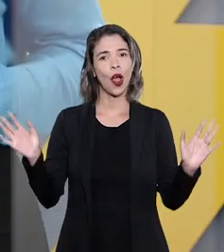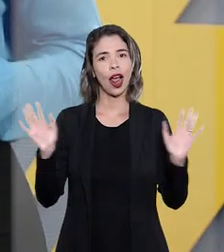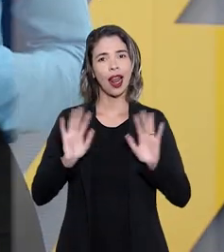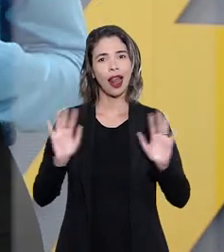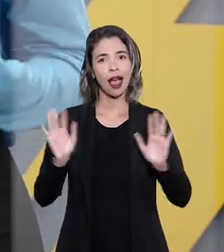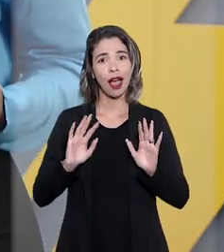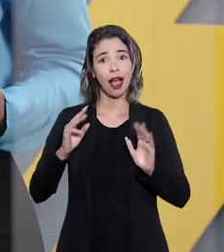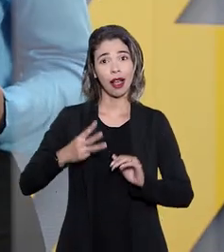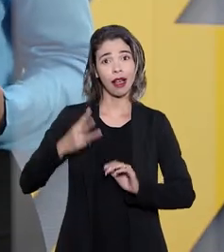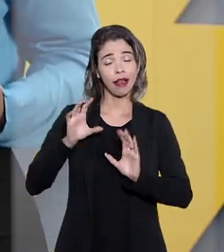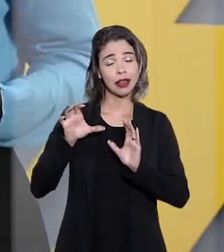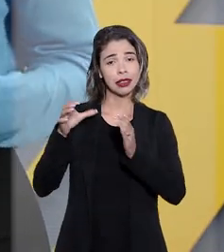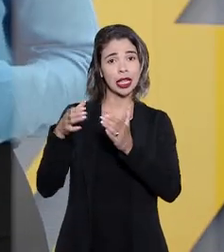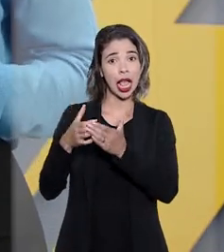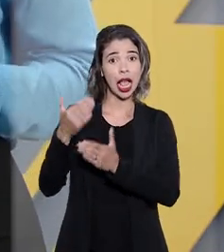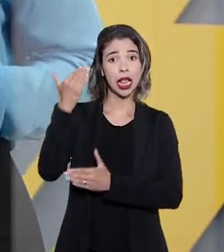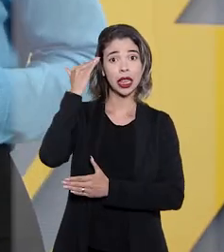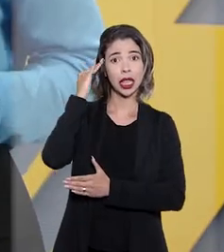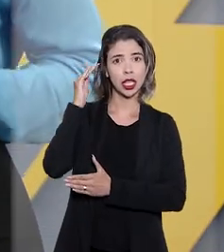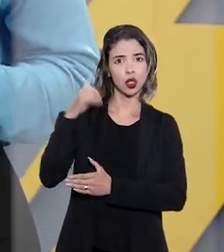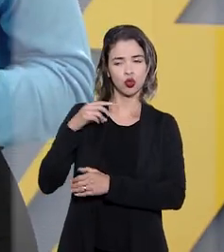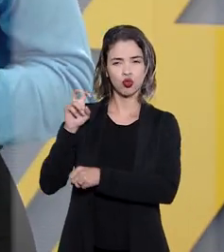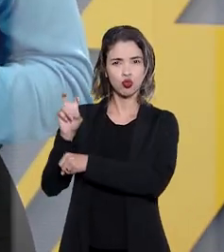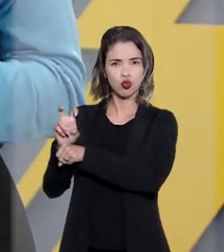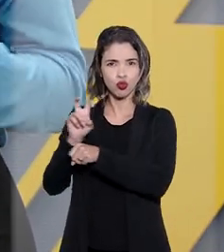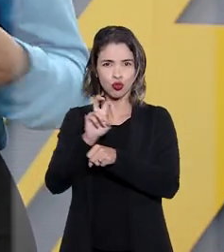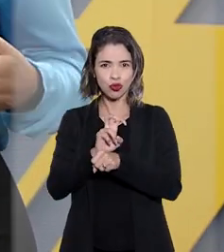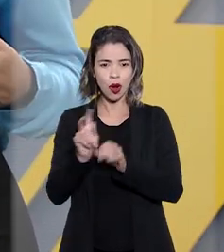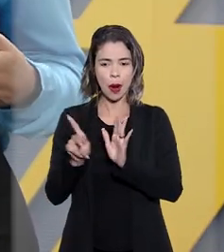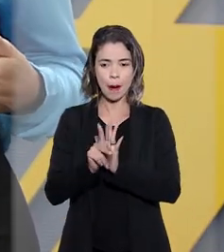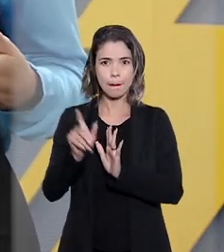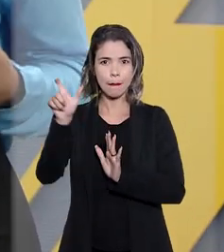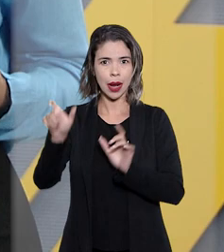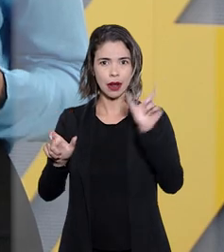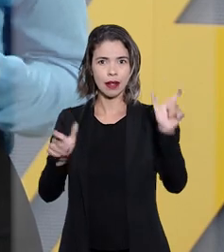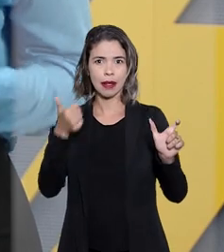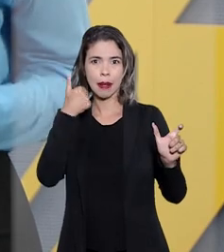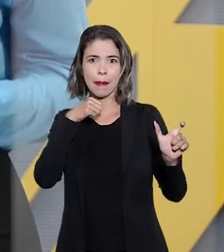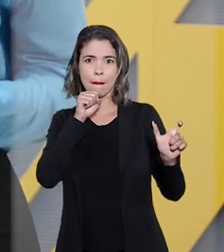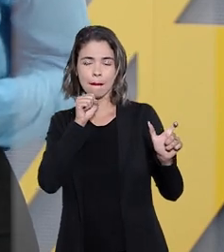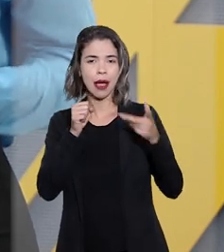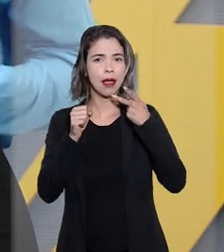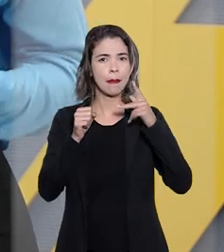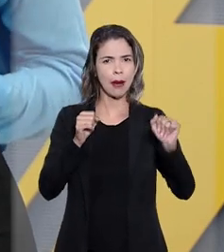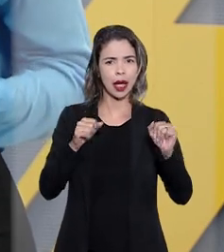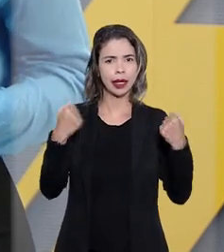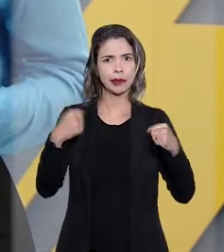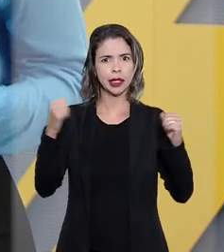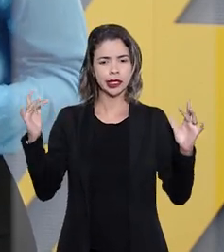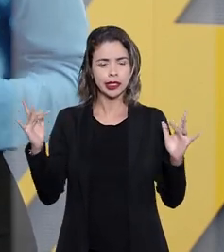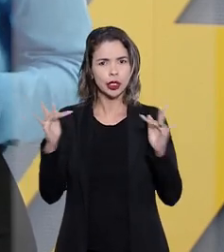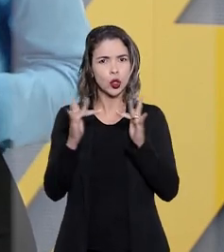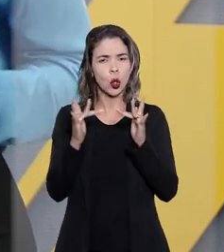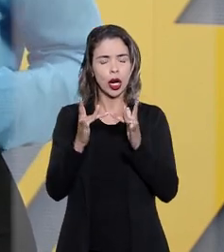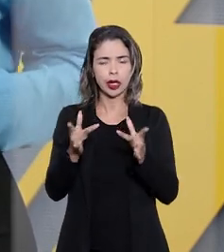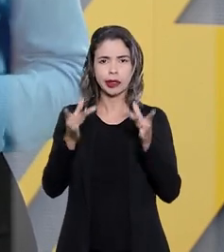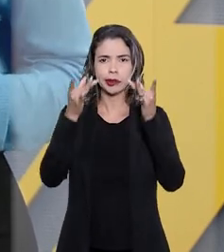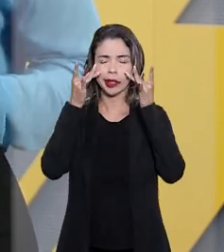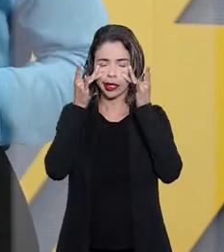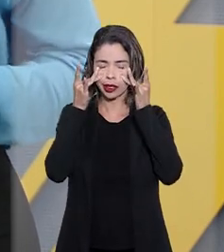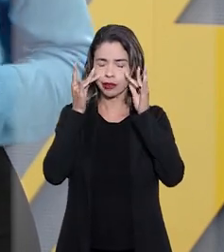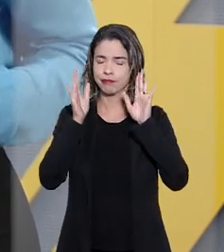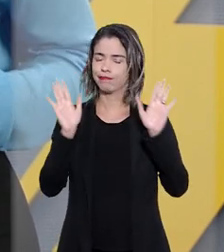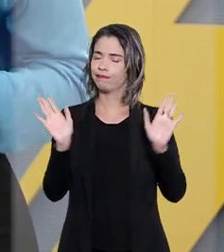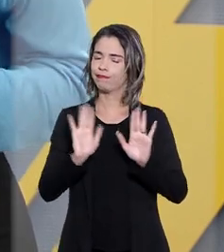Olá! A terceira turma entendeu que na guarda compartilhada não se exige a custódia física conjunta da criança e, por